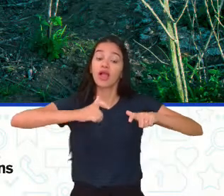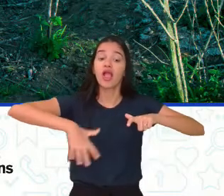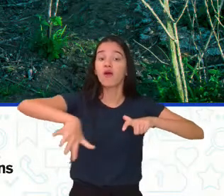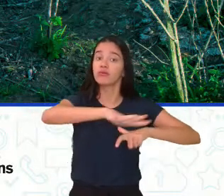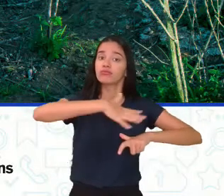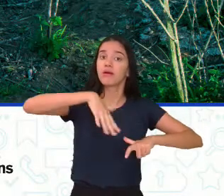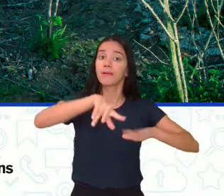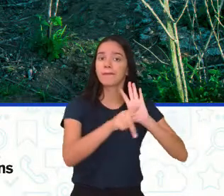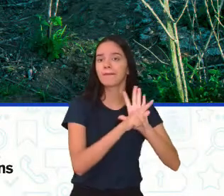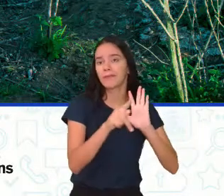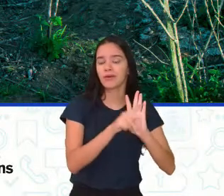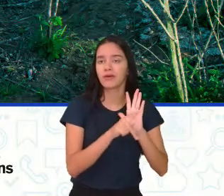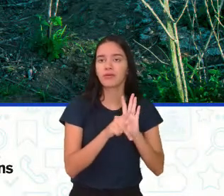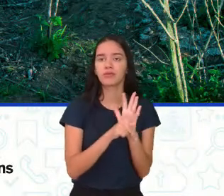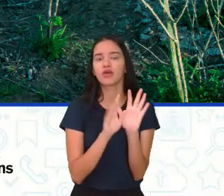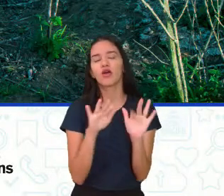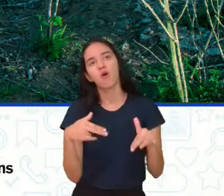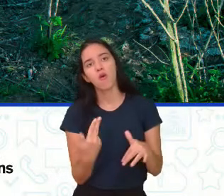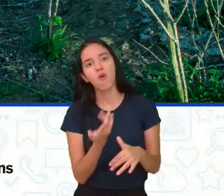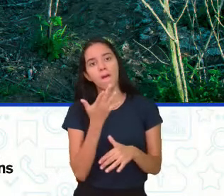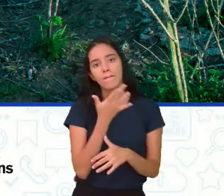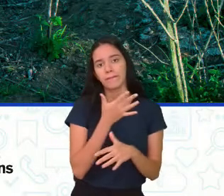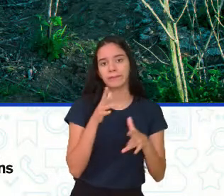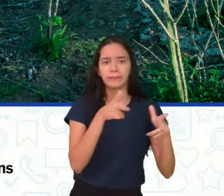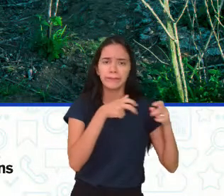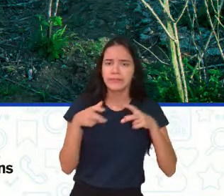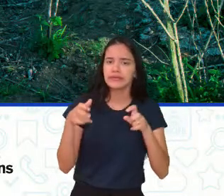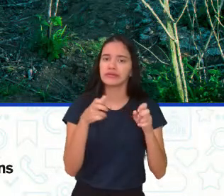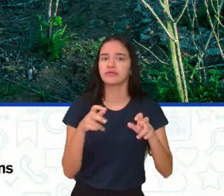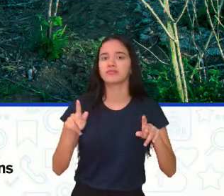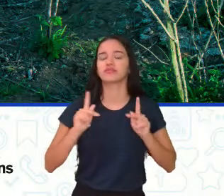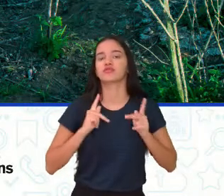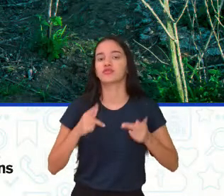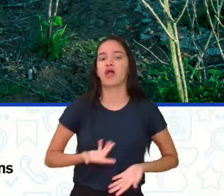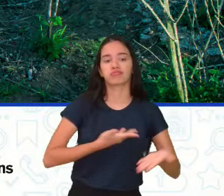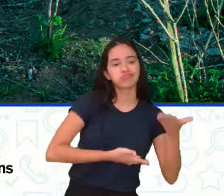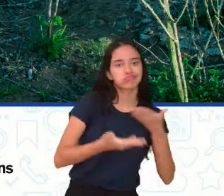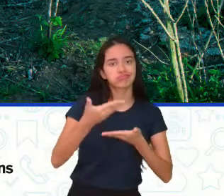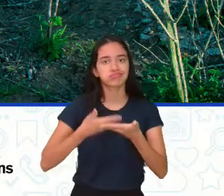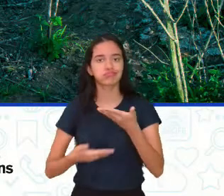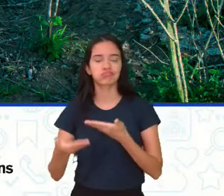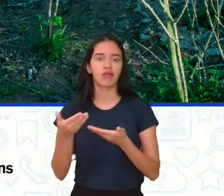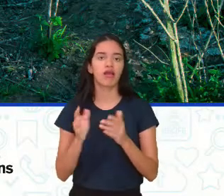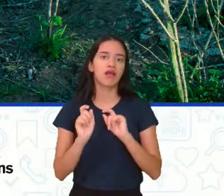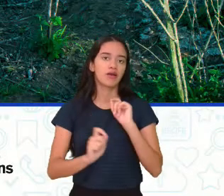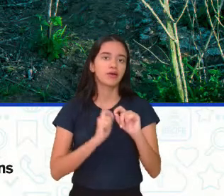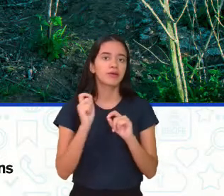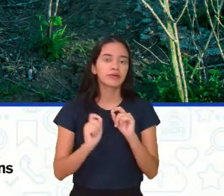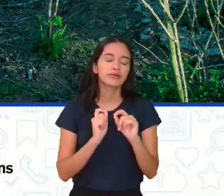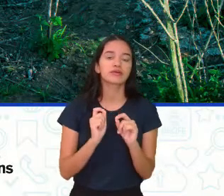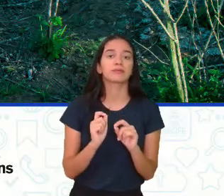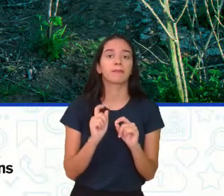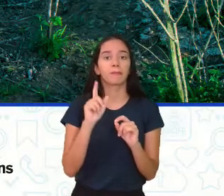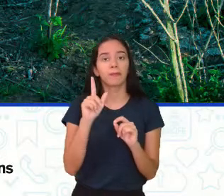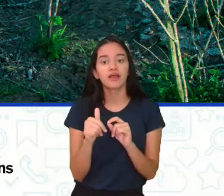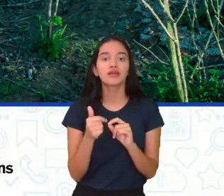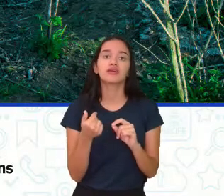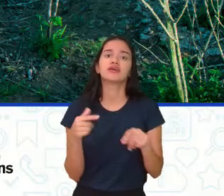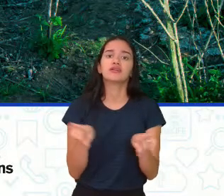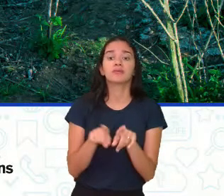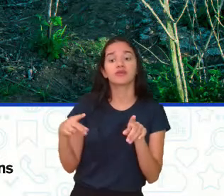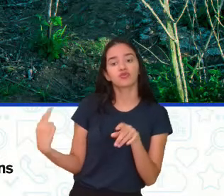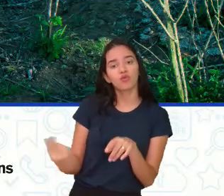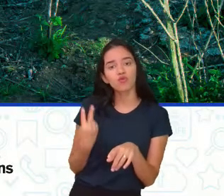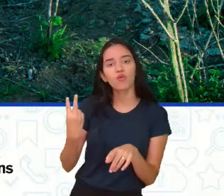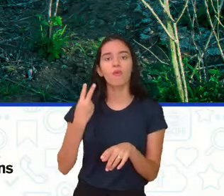espaço apropriado ou percebido pelas relações humanas, carregado aí de afetividade, dotado de